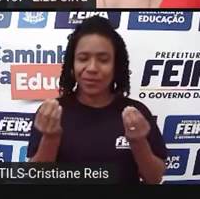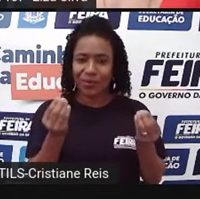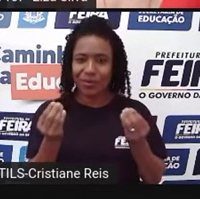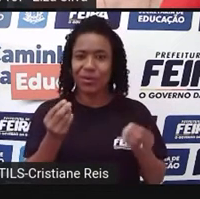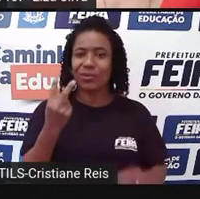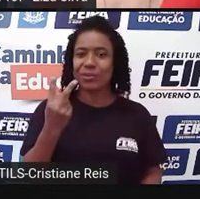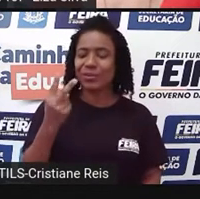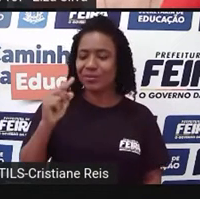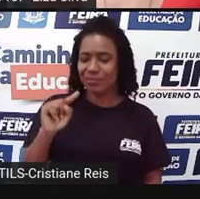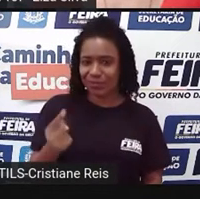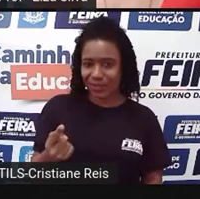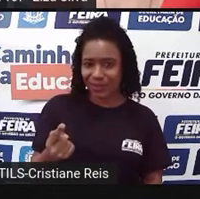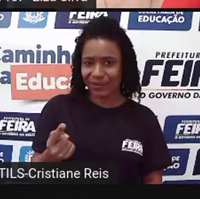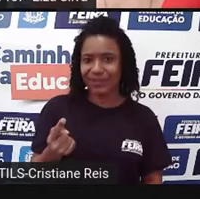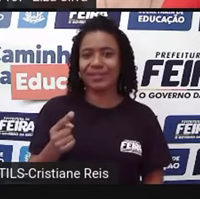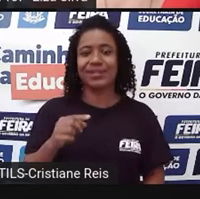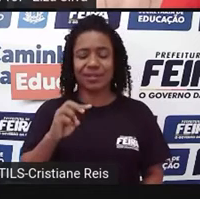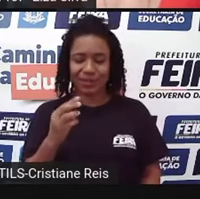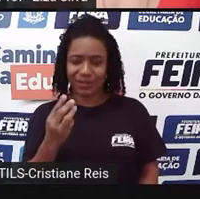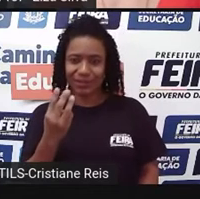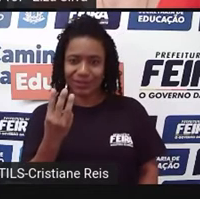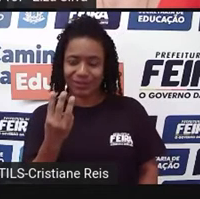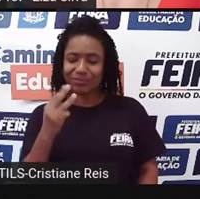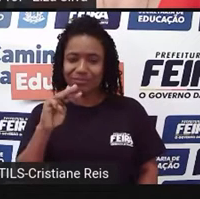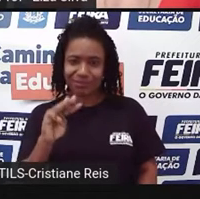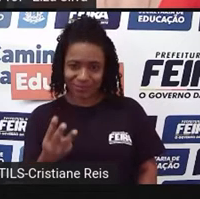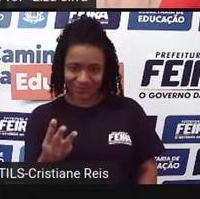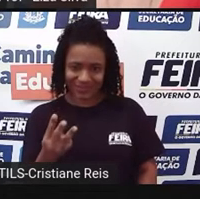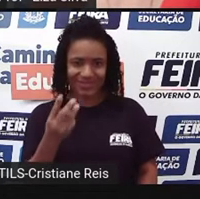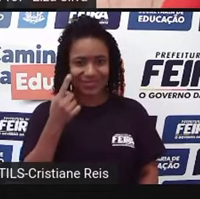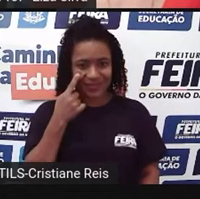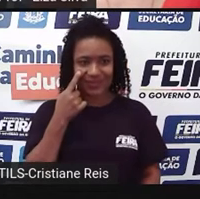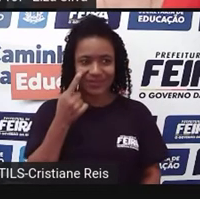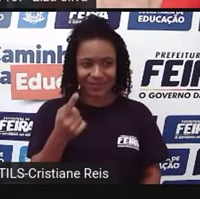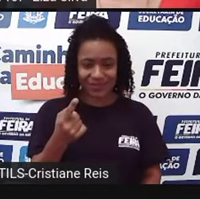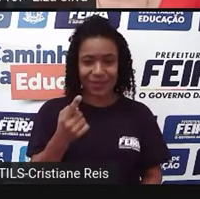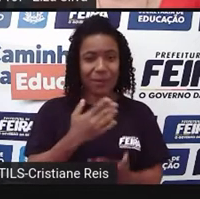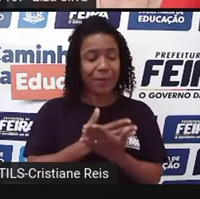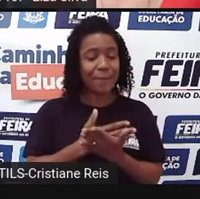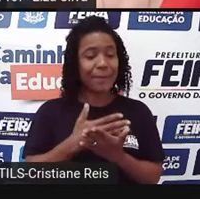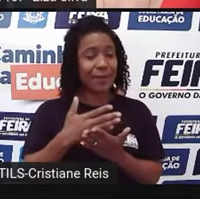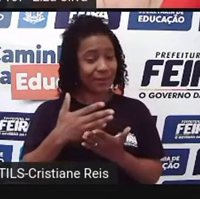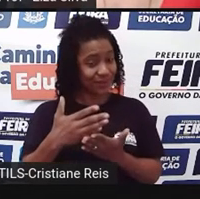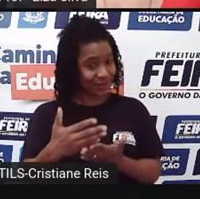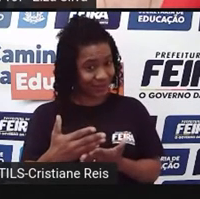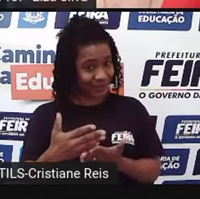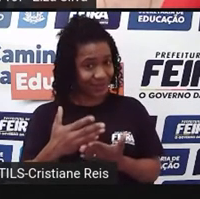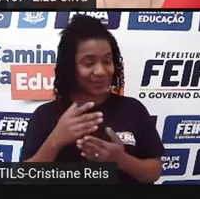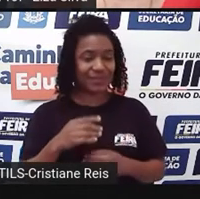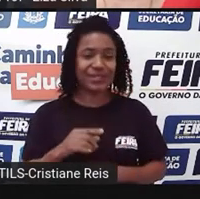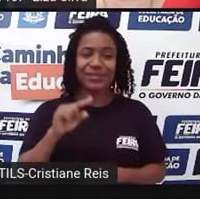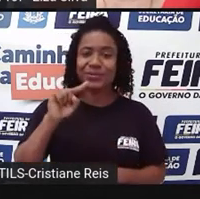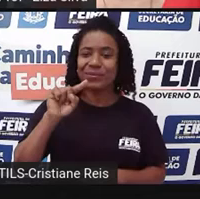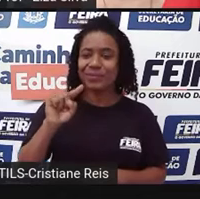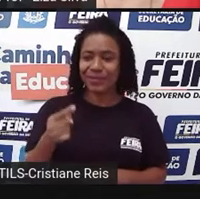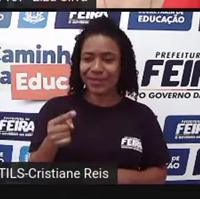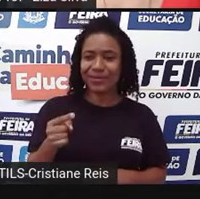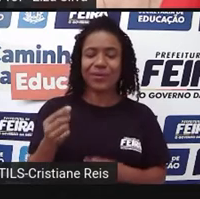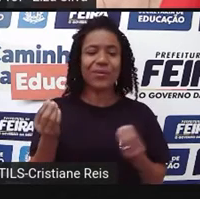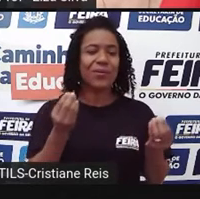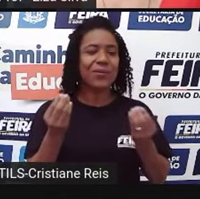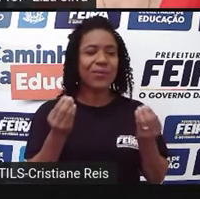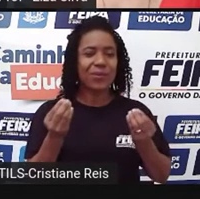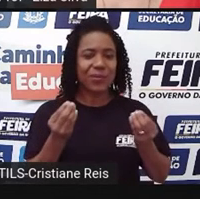2000 tarde porém a partir do mil quando você for ler um número